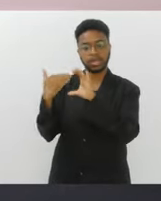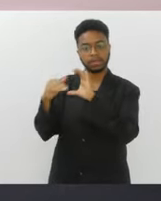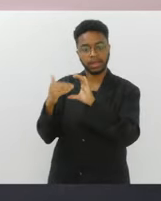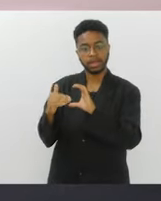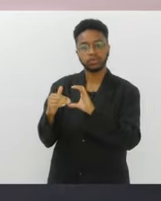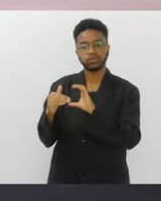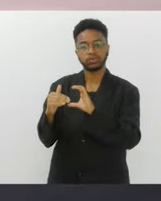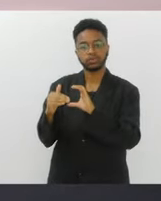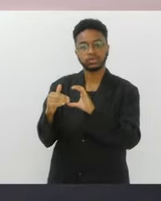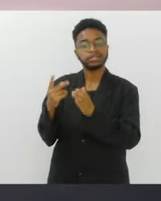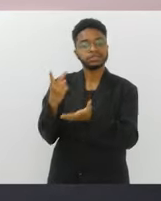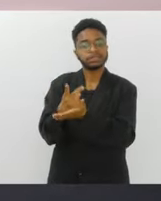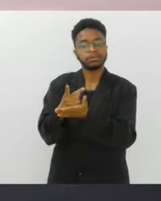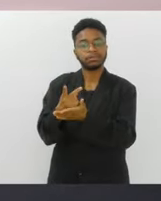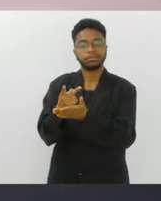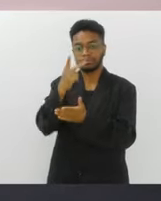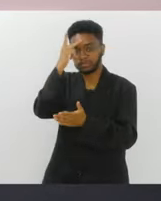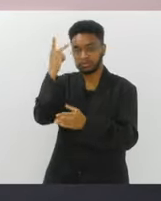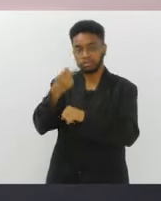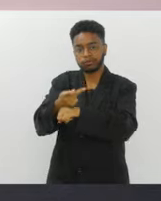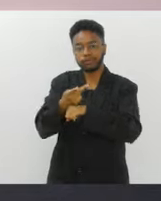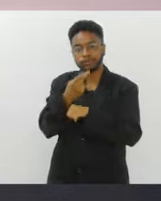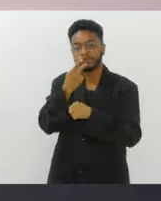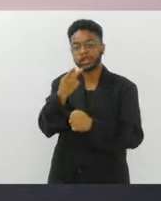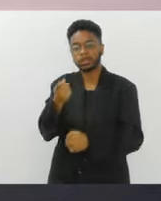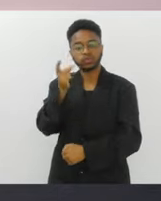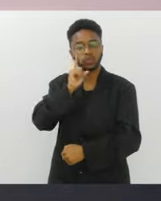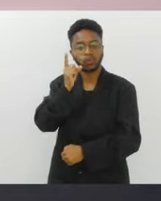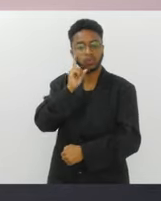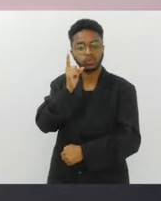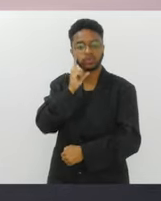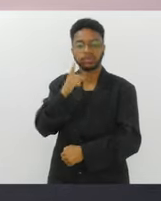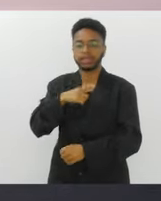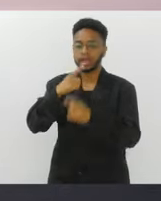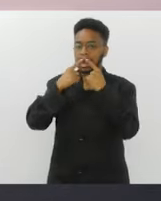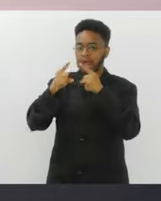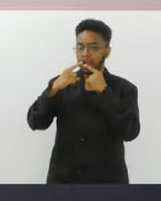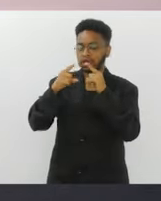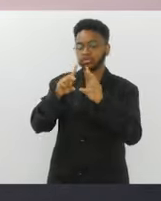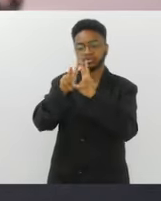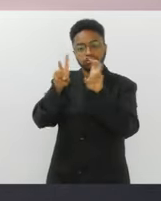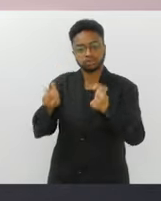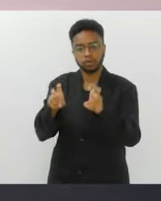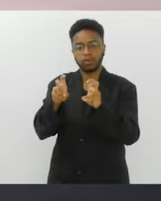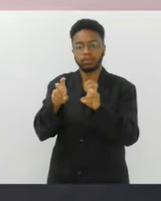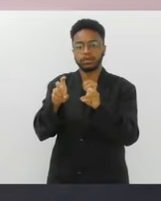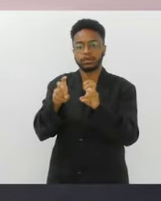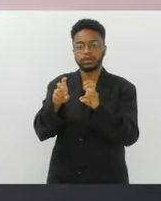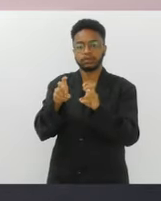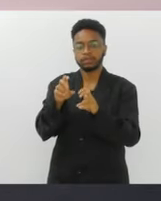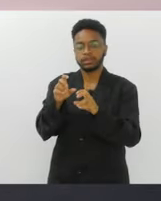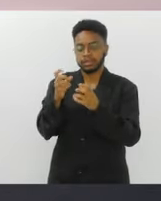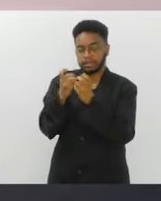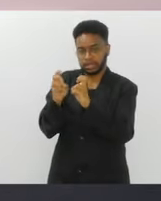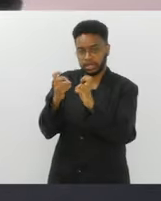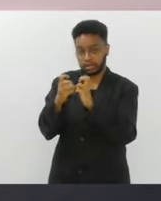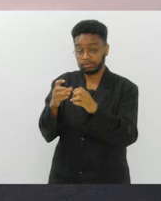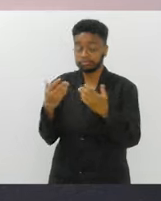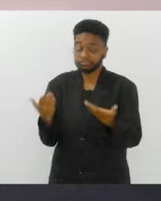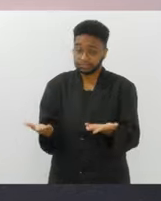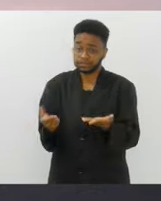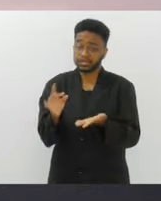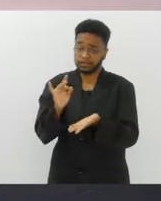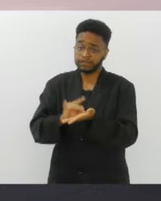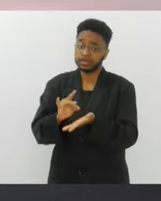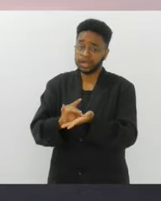da Defensoria Pública, todos os dias tem reclamações quando se trata dos trens. Isso é uma